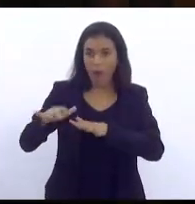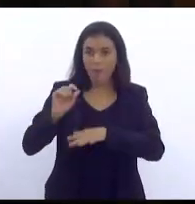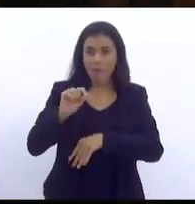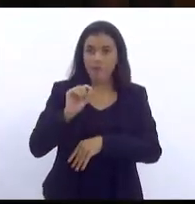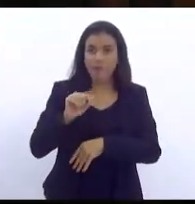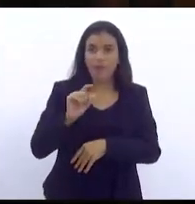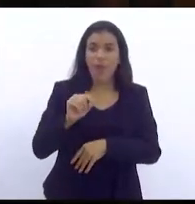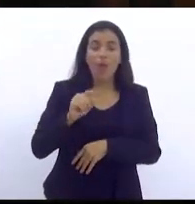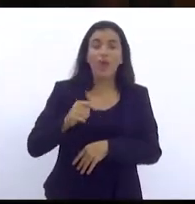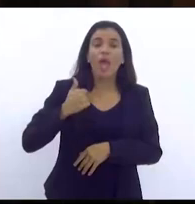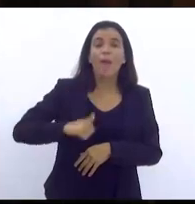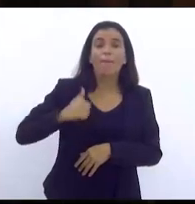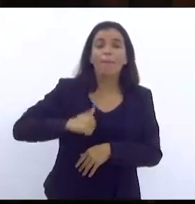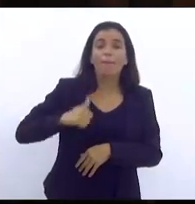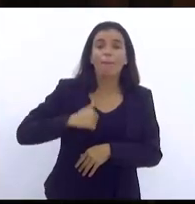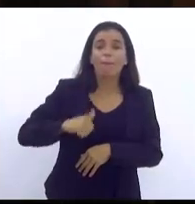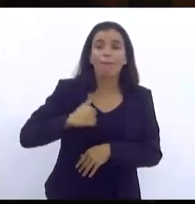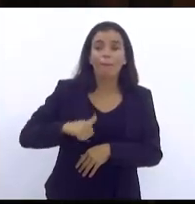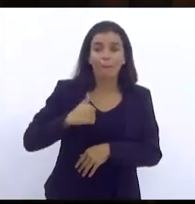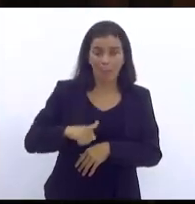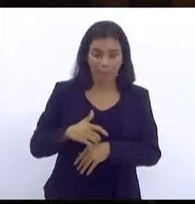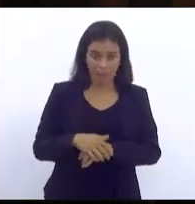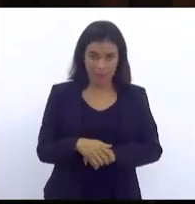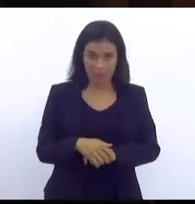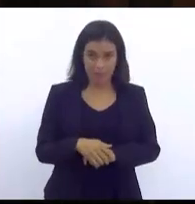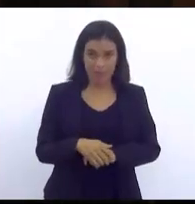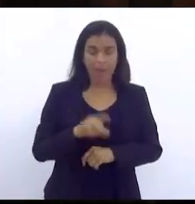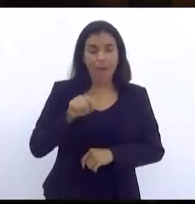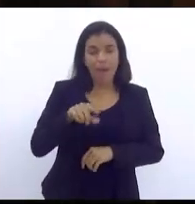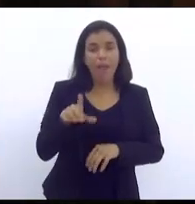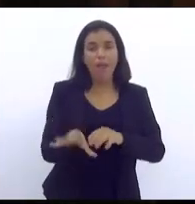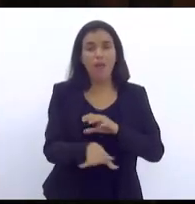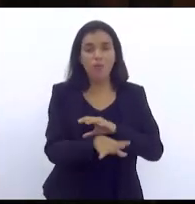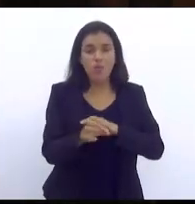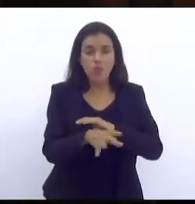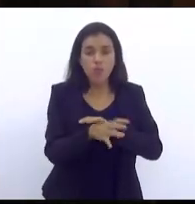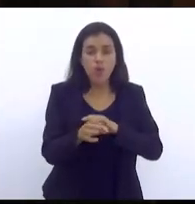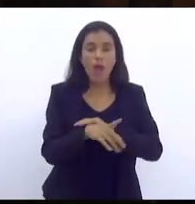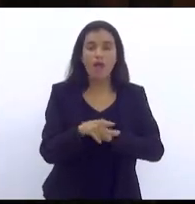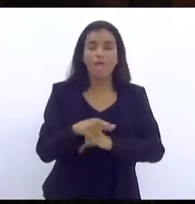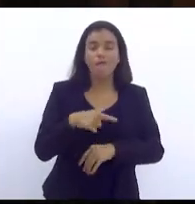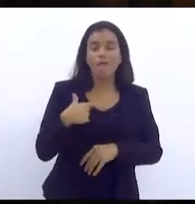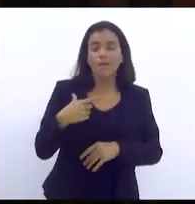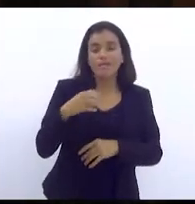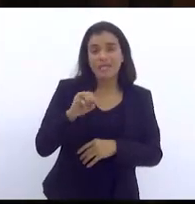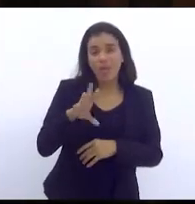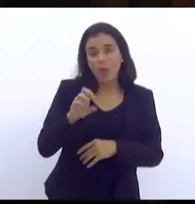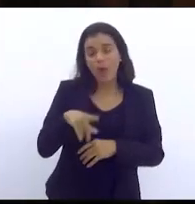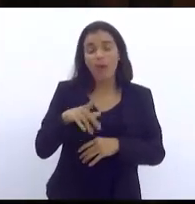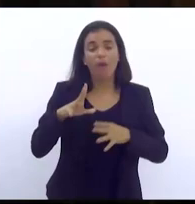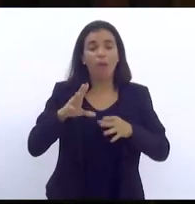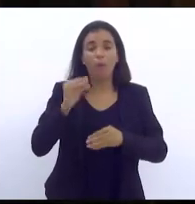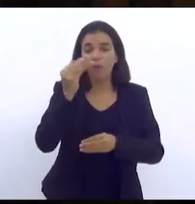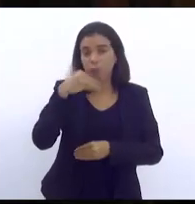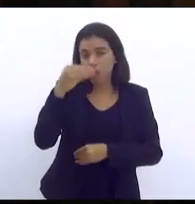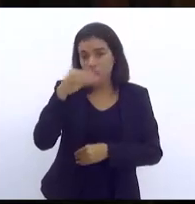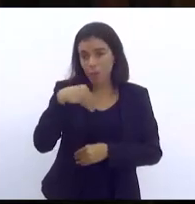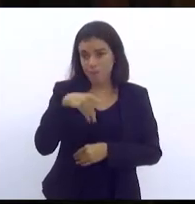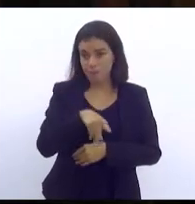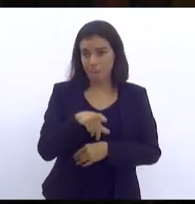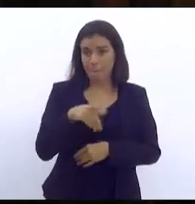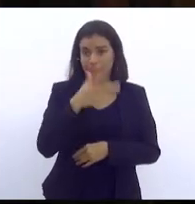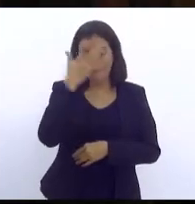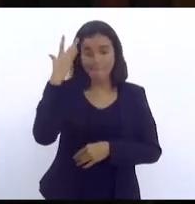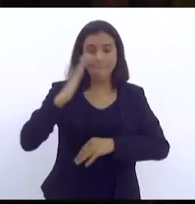excretas humanas para usar o termo técnico captação de tempo seco é vulnerável sanitaristas não podem concordar com essa